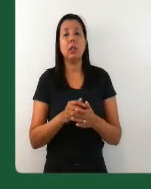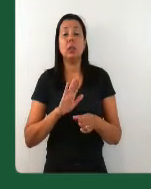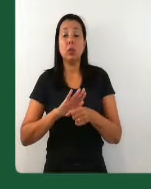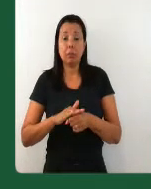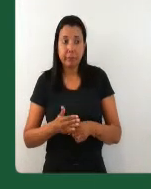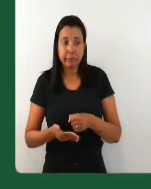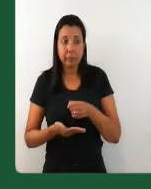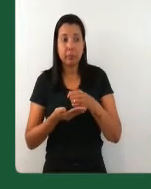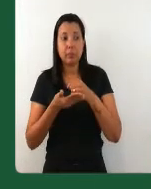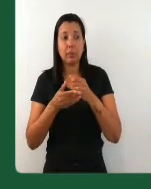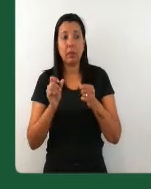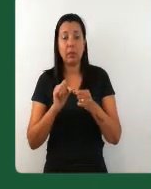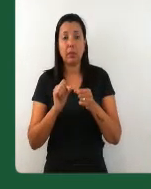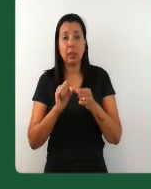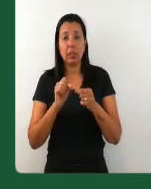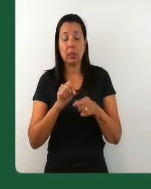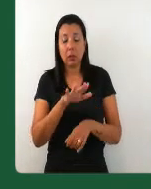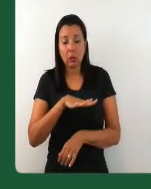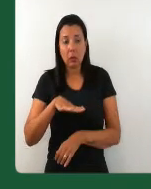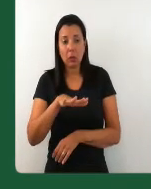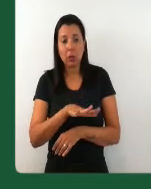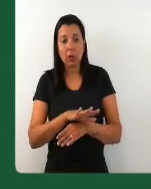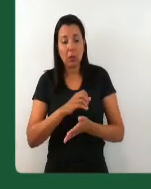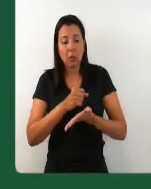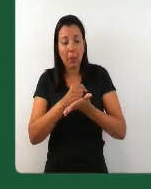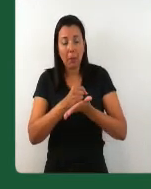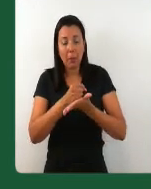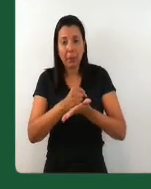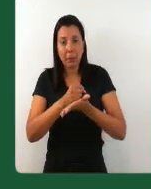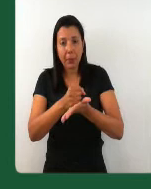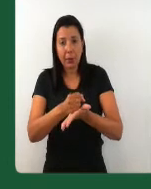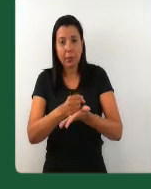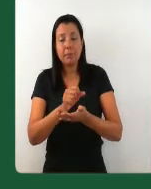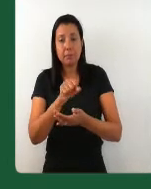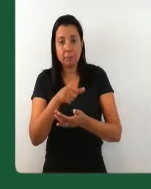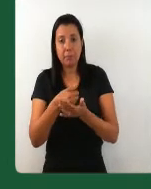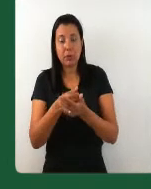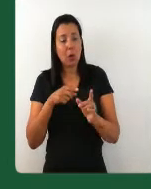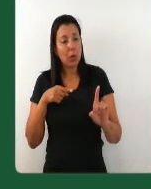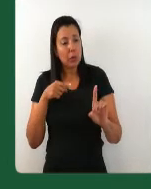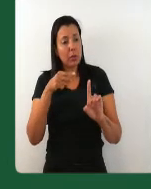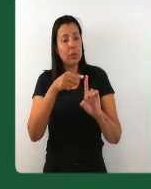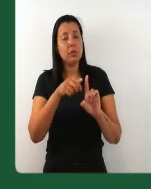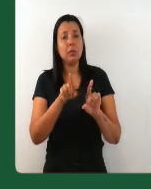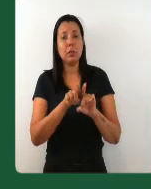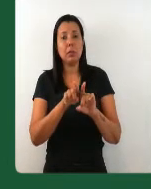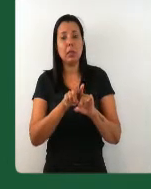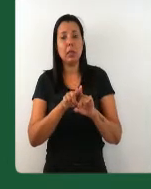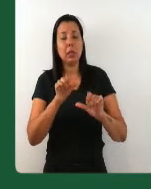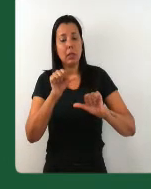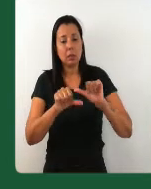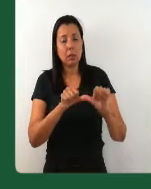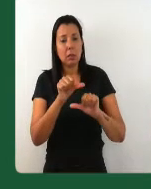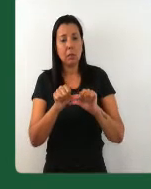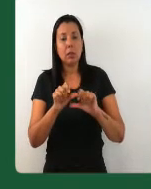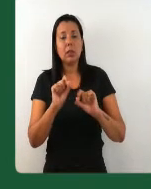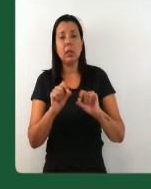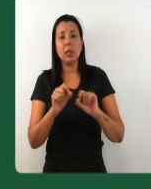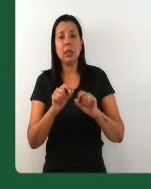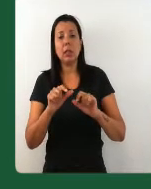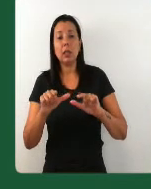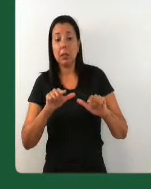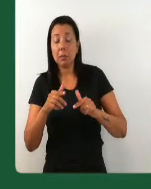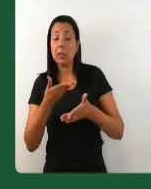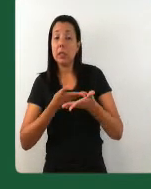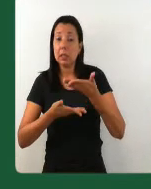Sustentabilidade, promover um ambiente colaborativo, apoiando objetivos, transformando em ações